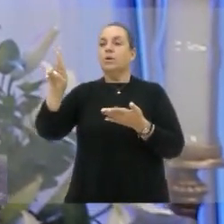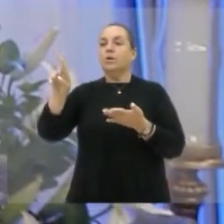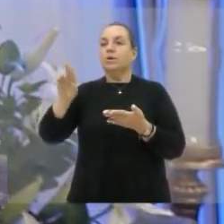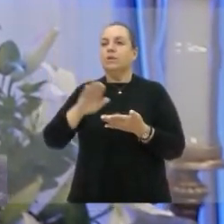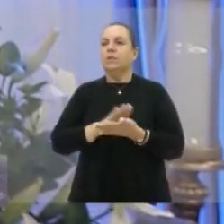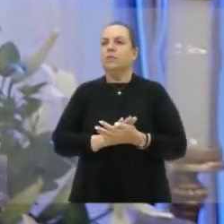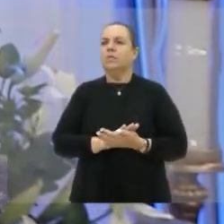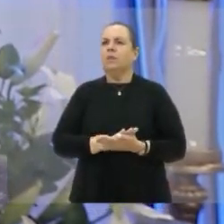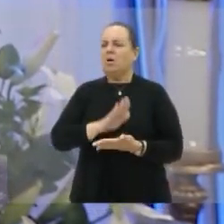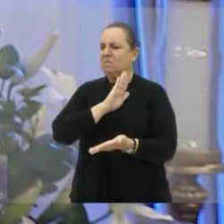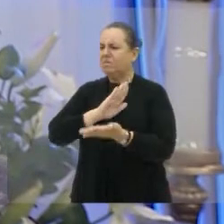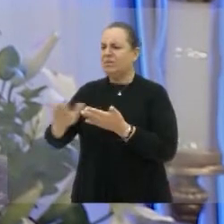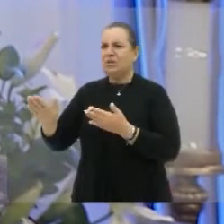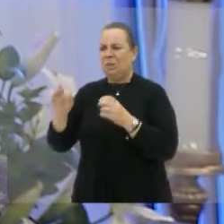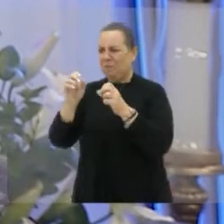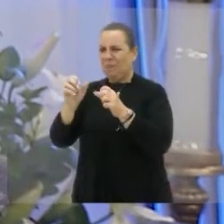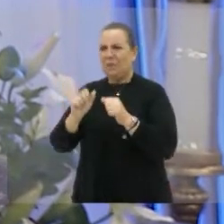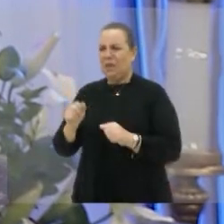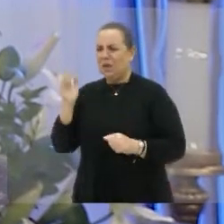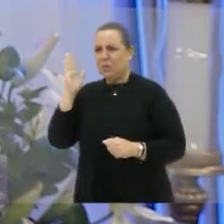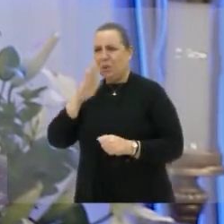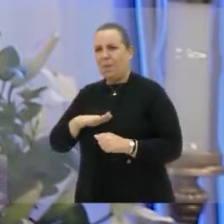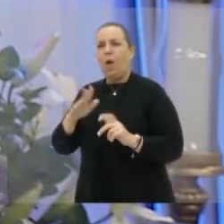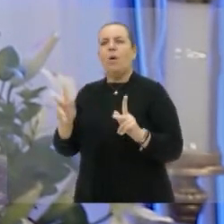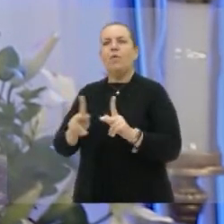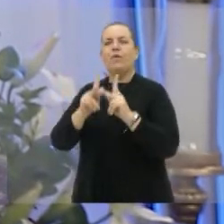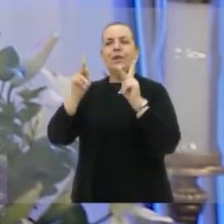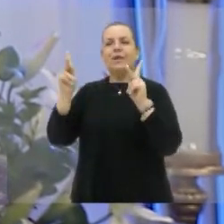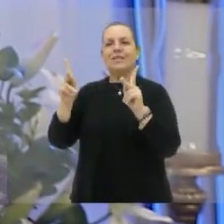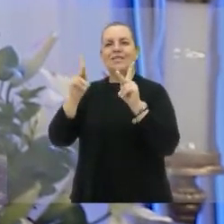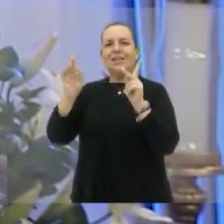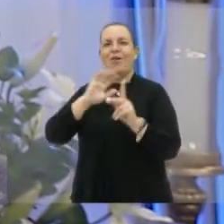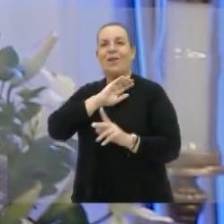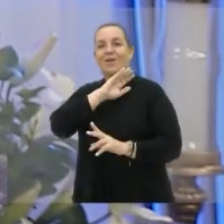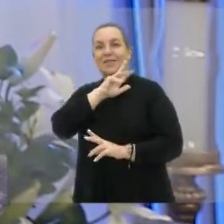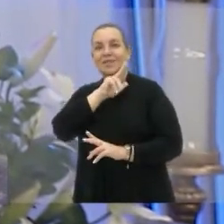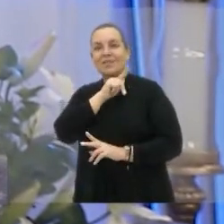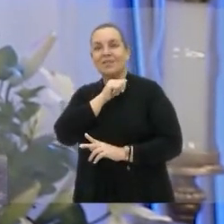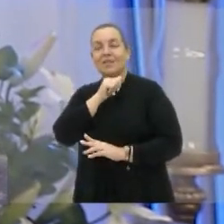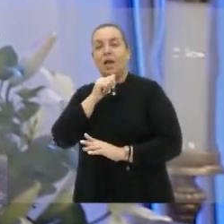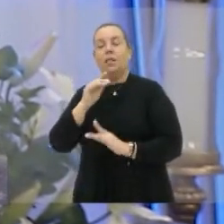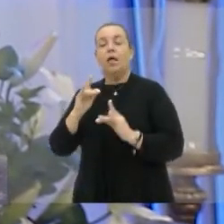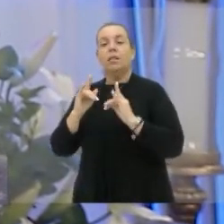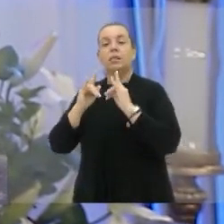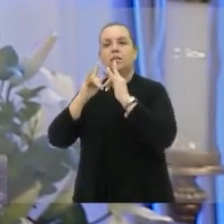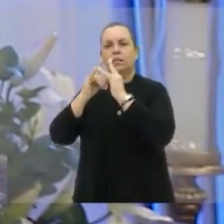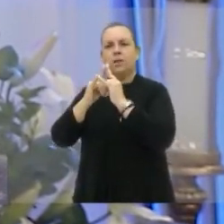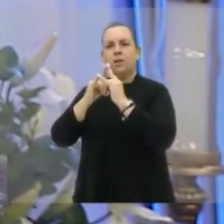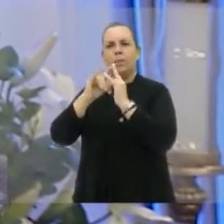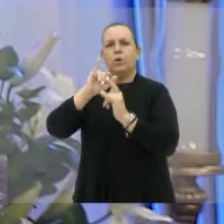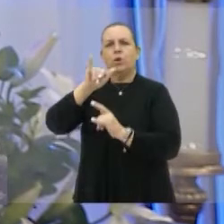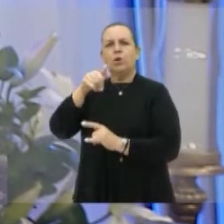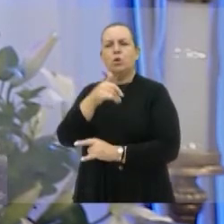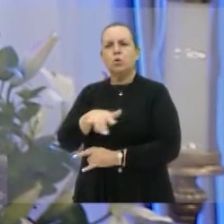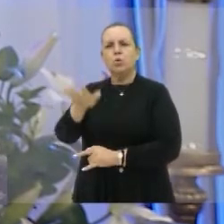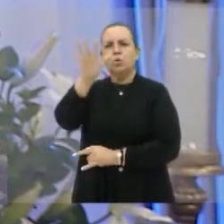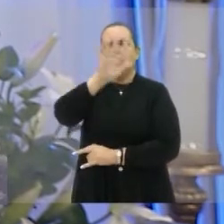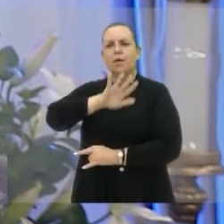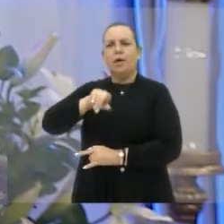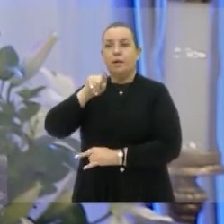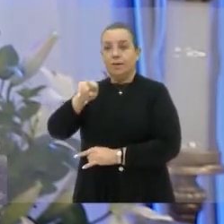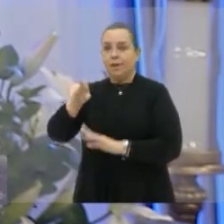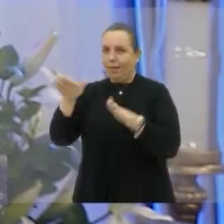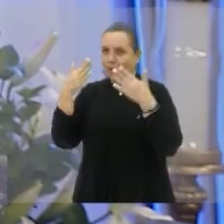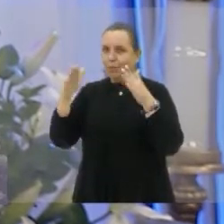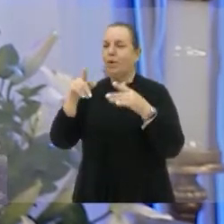potências inimigas, venceu o leão da tribo de Judá. Aleluia. Que você vença com Cristo, e